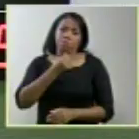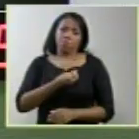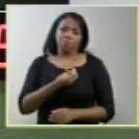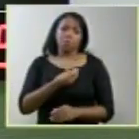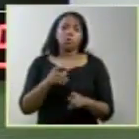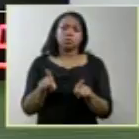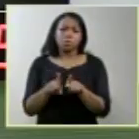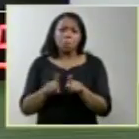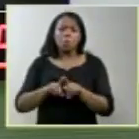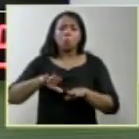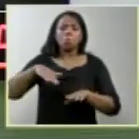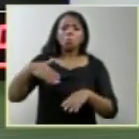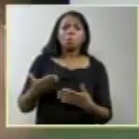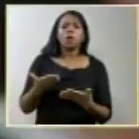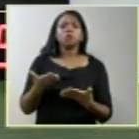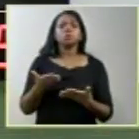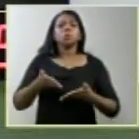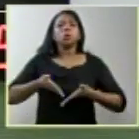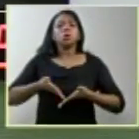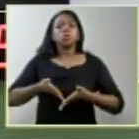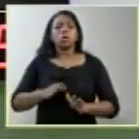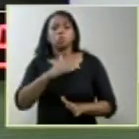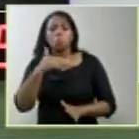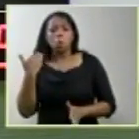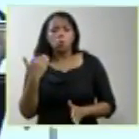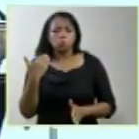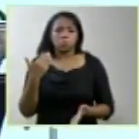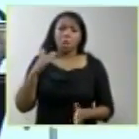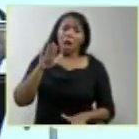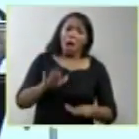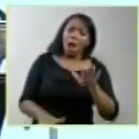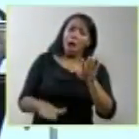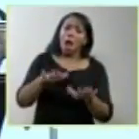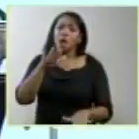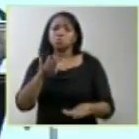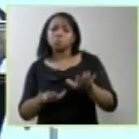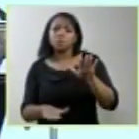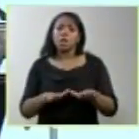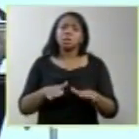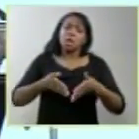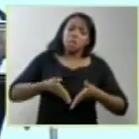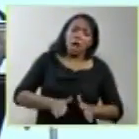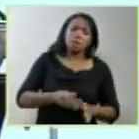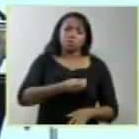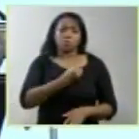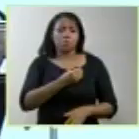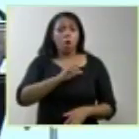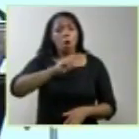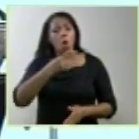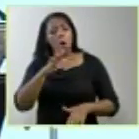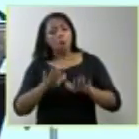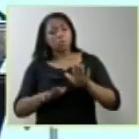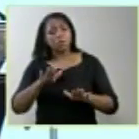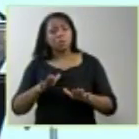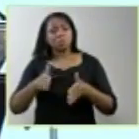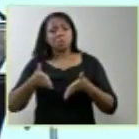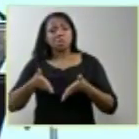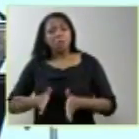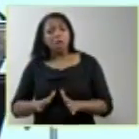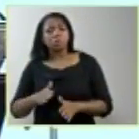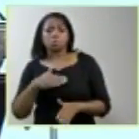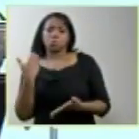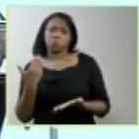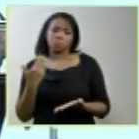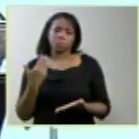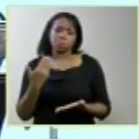mais graves, com múltiplas malformações, na maioria das vezes nascem mortos. Então você vai encontrar uma frequência de associações com outras anomalias muito